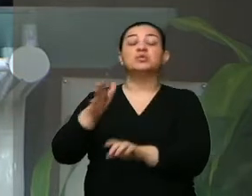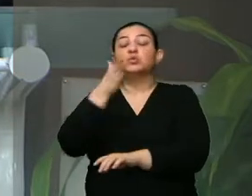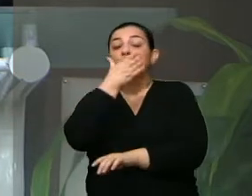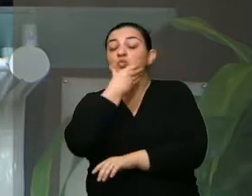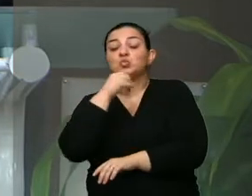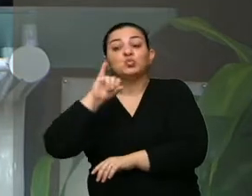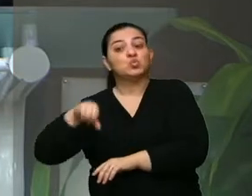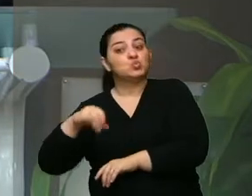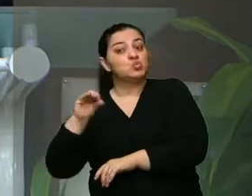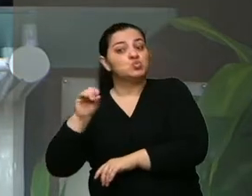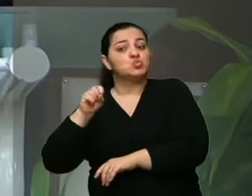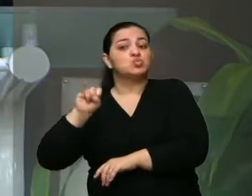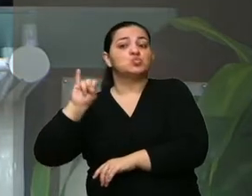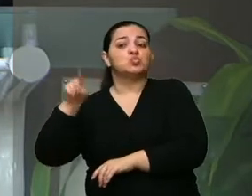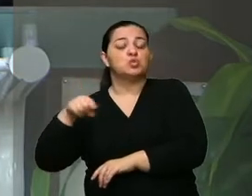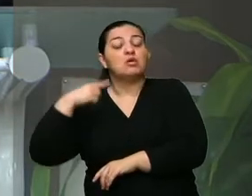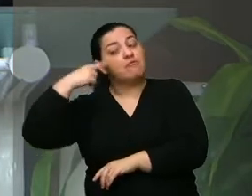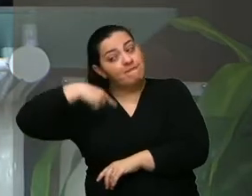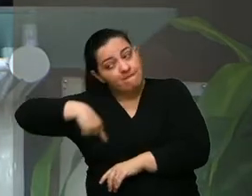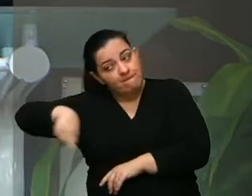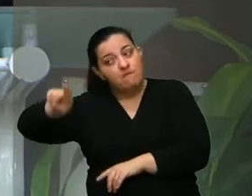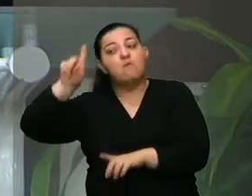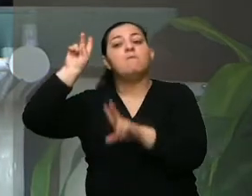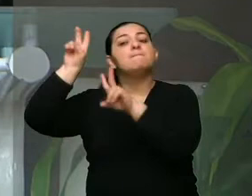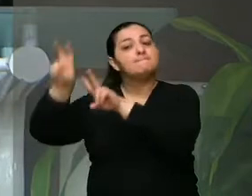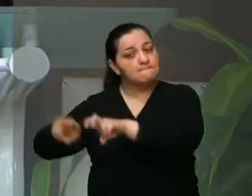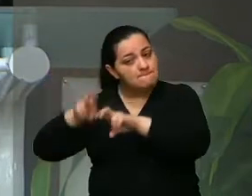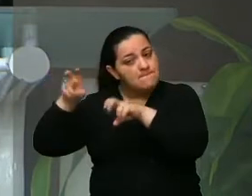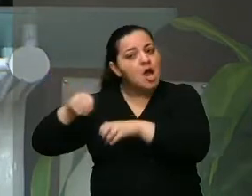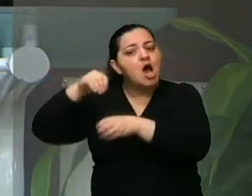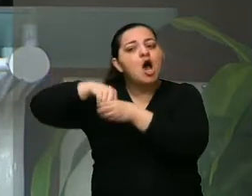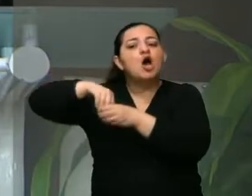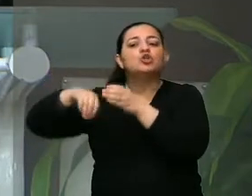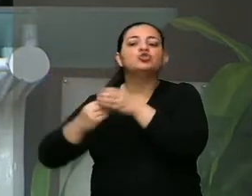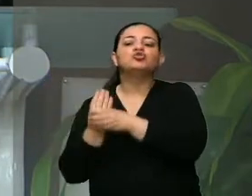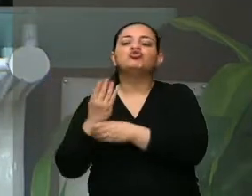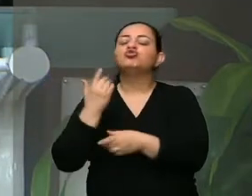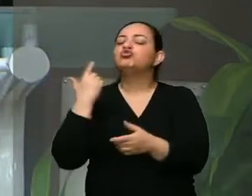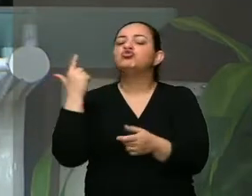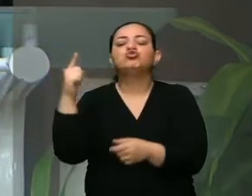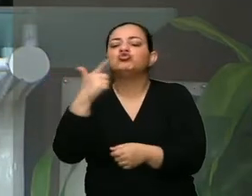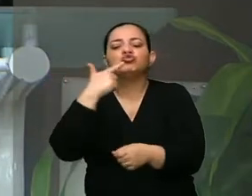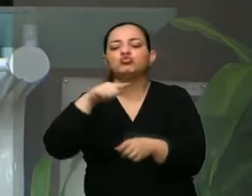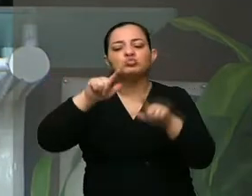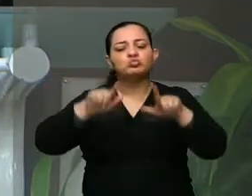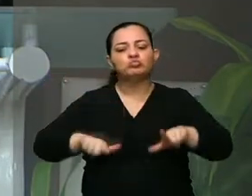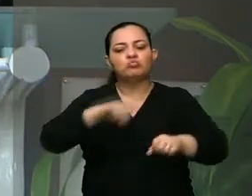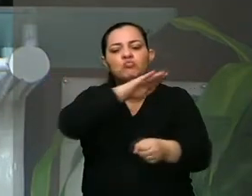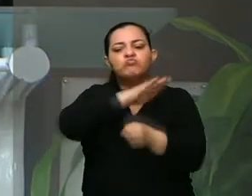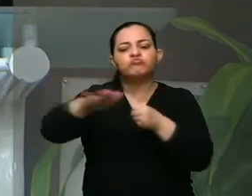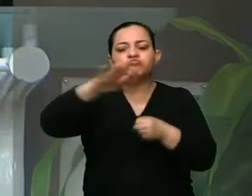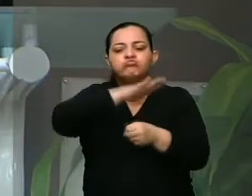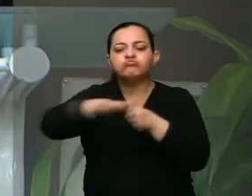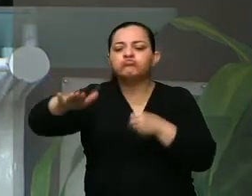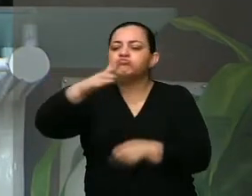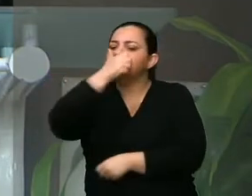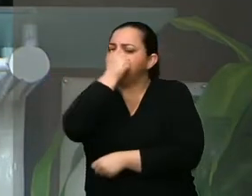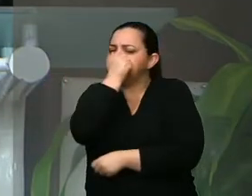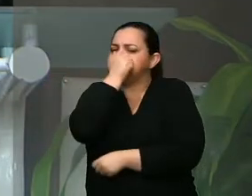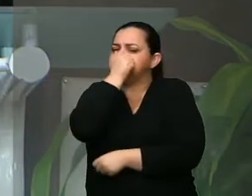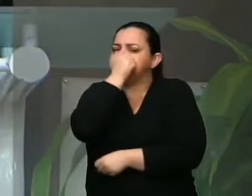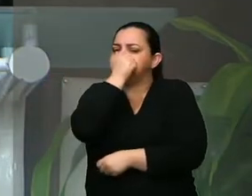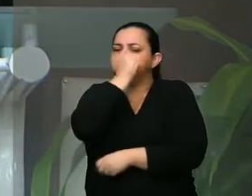plantar plantaram e aí não tinha mais lugar para guardar o cheiro tudo